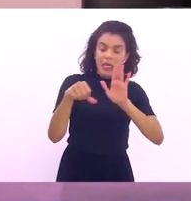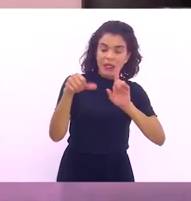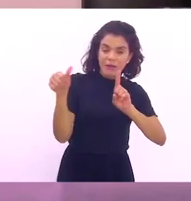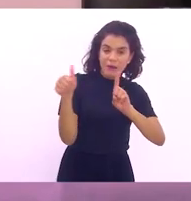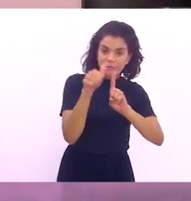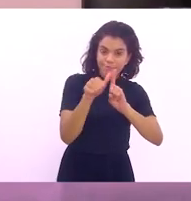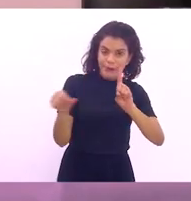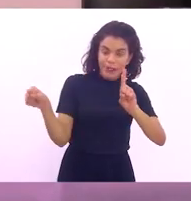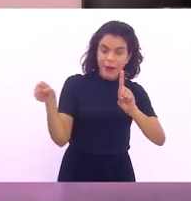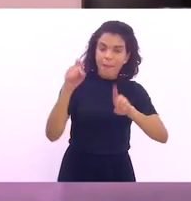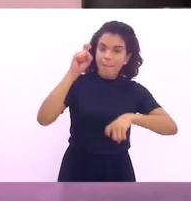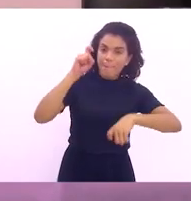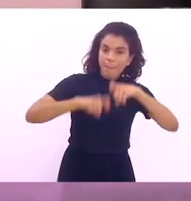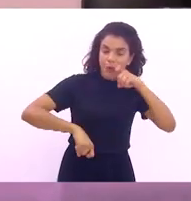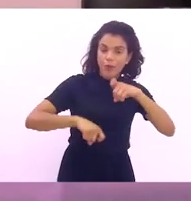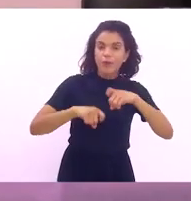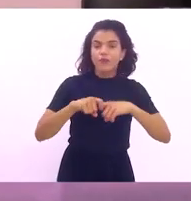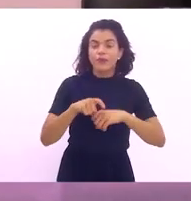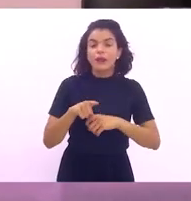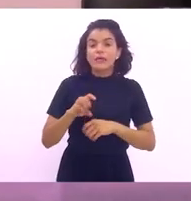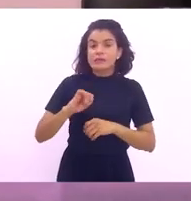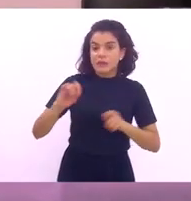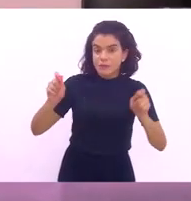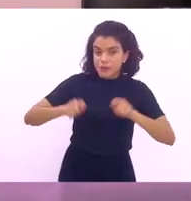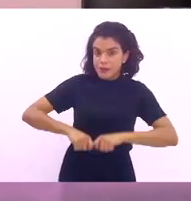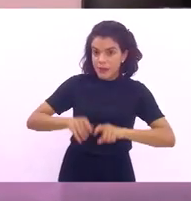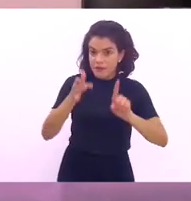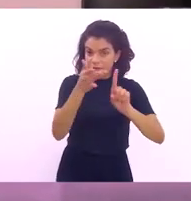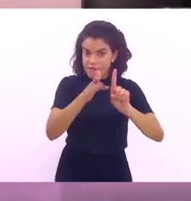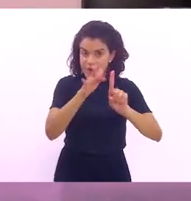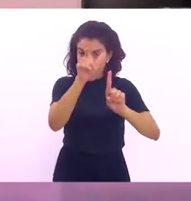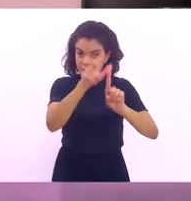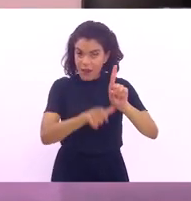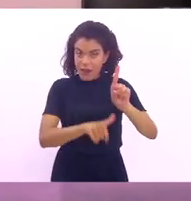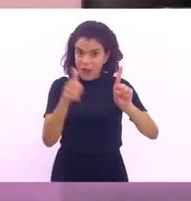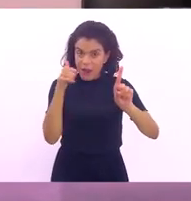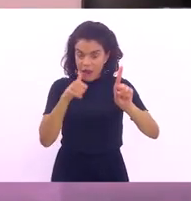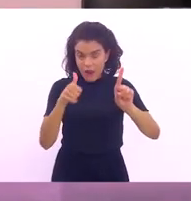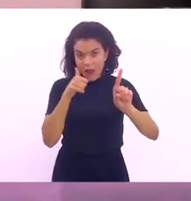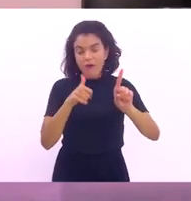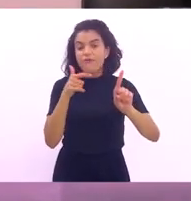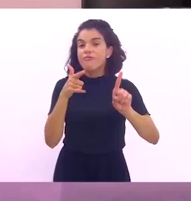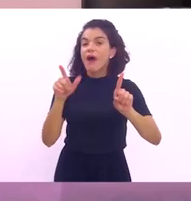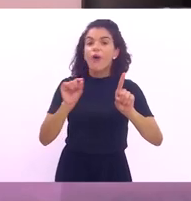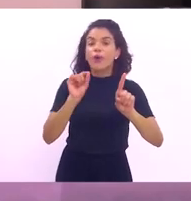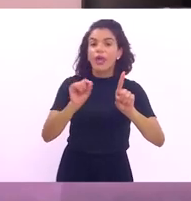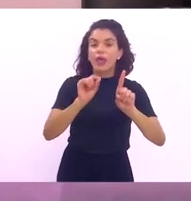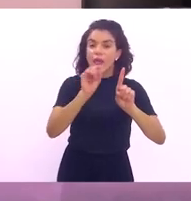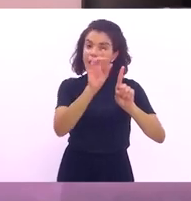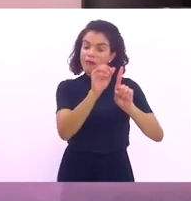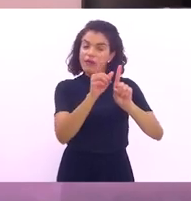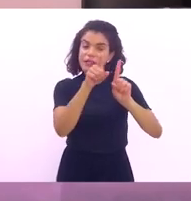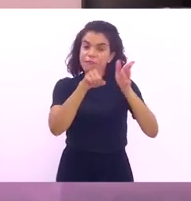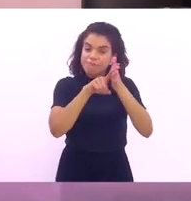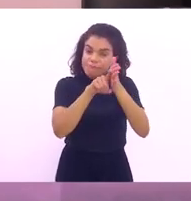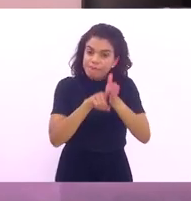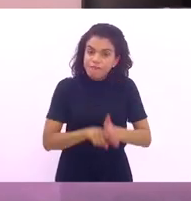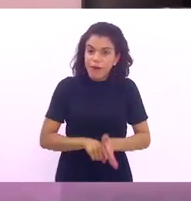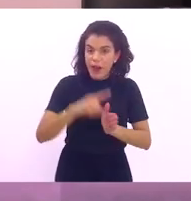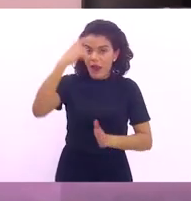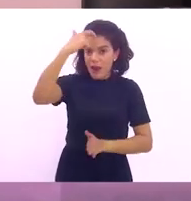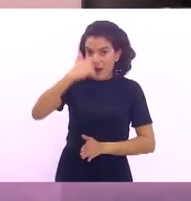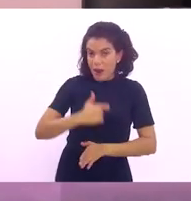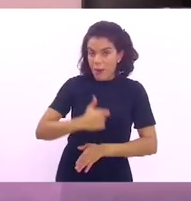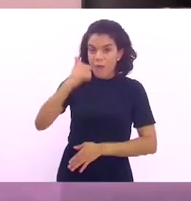determina que sempre que possível a vítima do sexo feminino será examinada por um perito